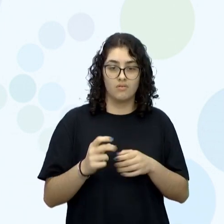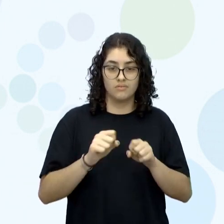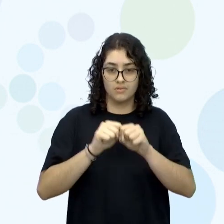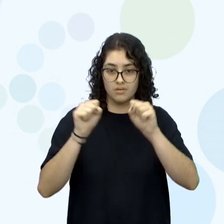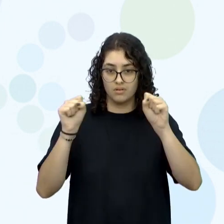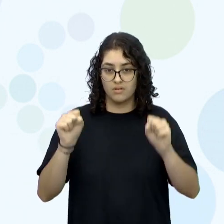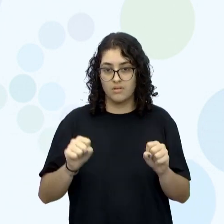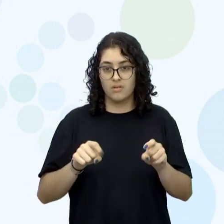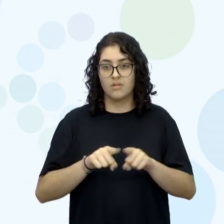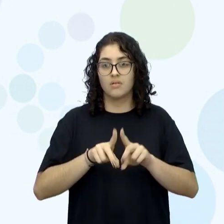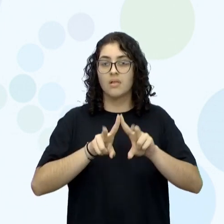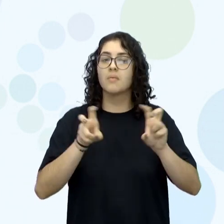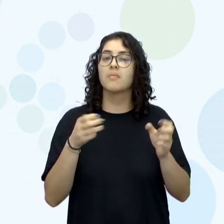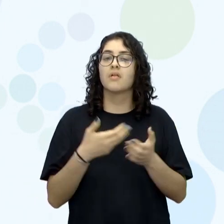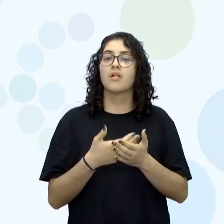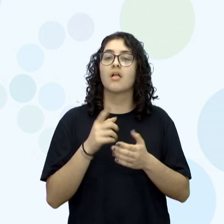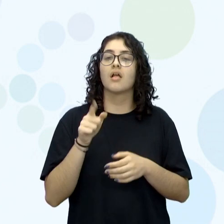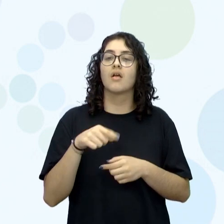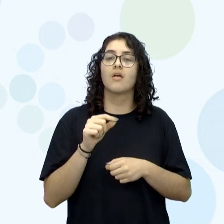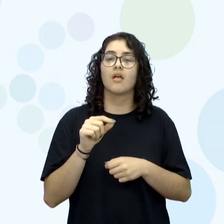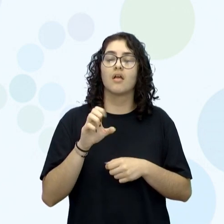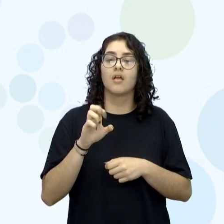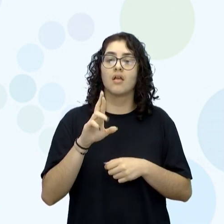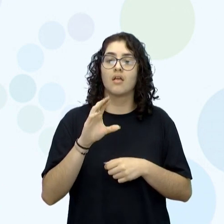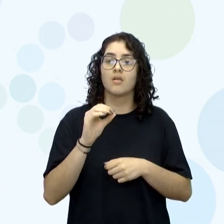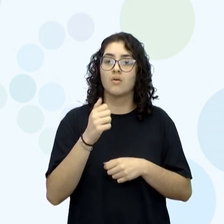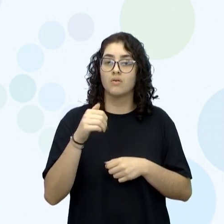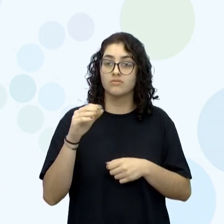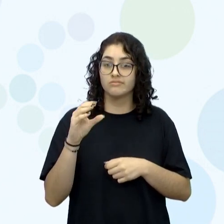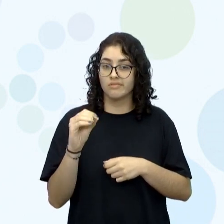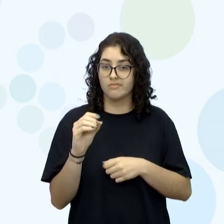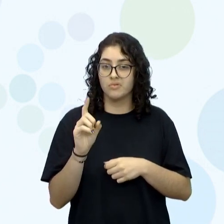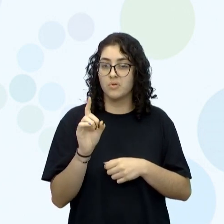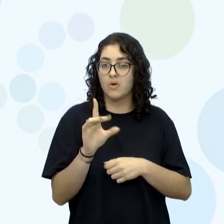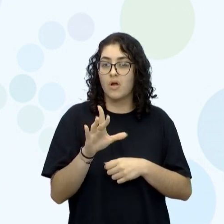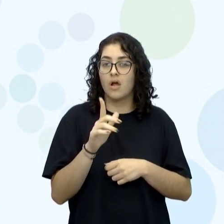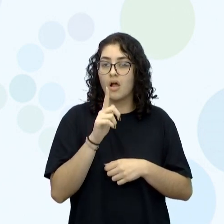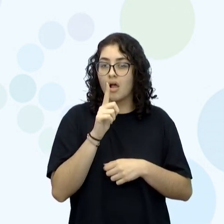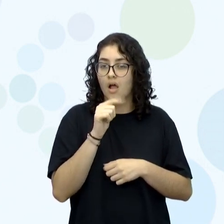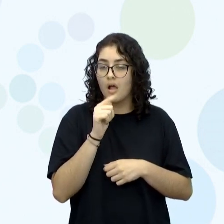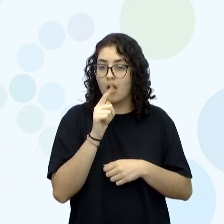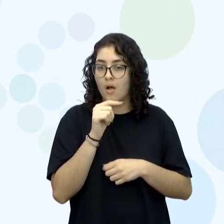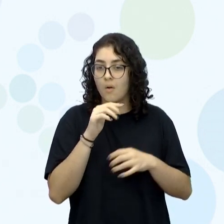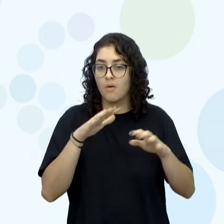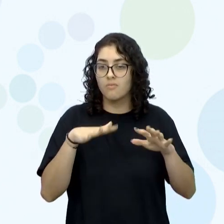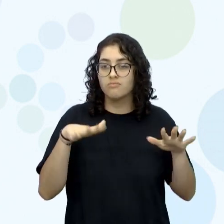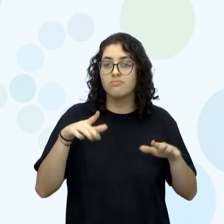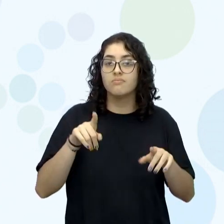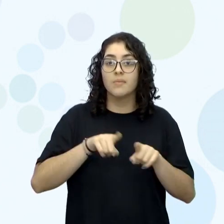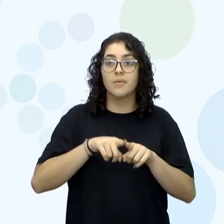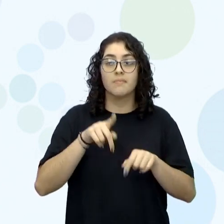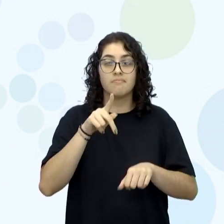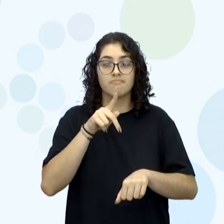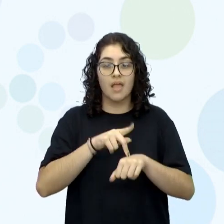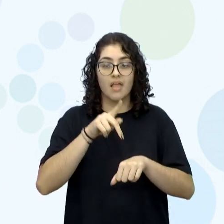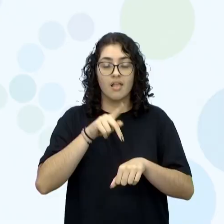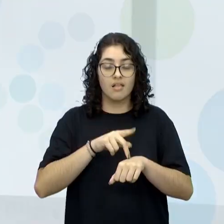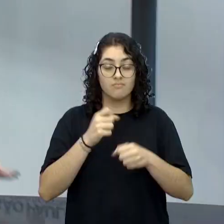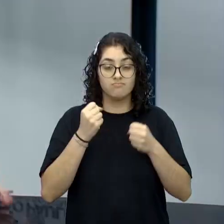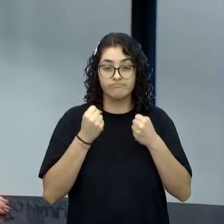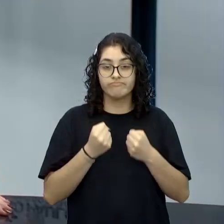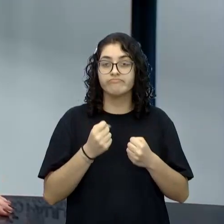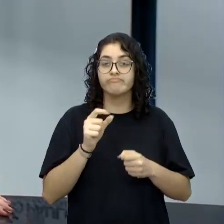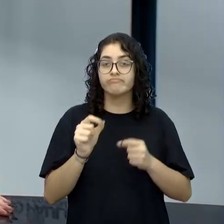sistematização, e o tema da nossa aula é erosão, que não é só água mole em pedra dura. Porque o segredo